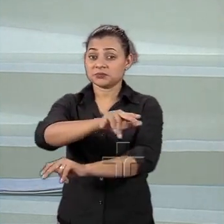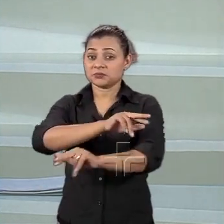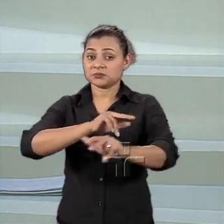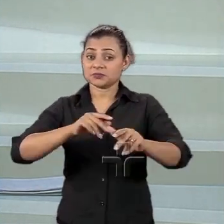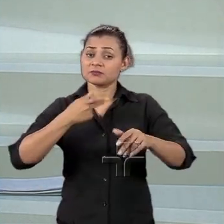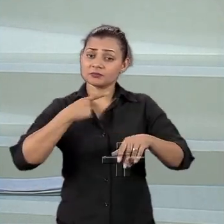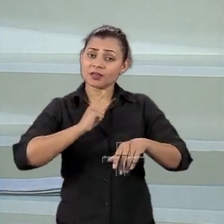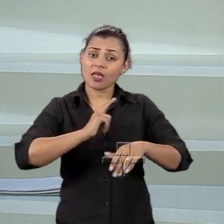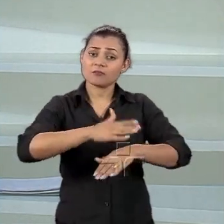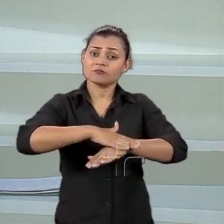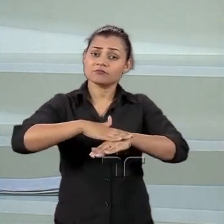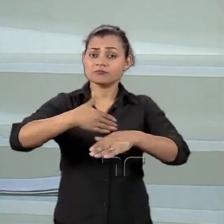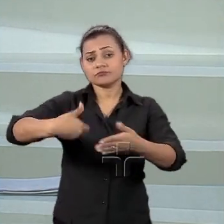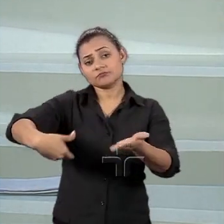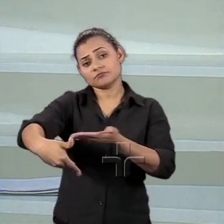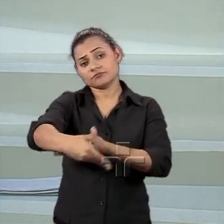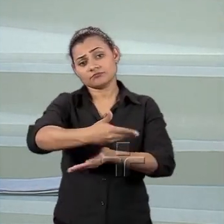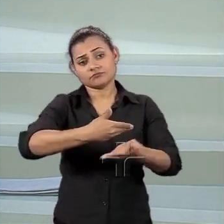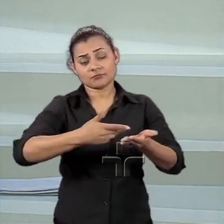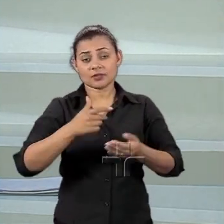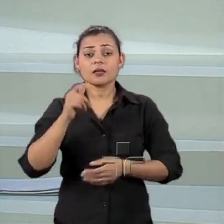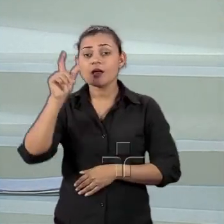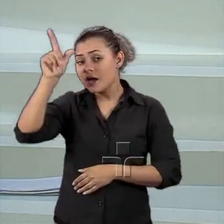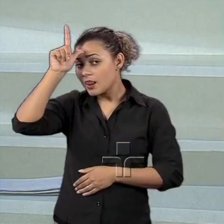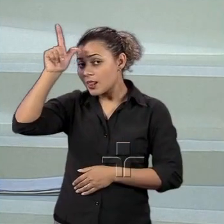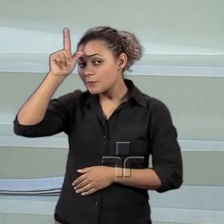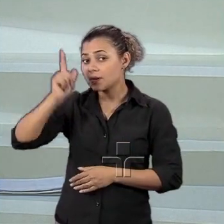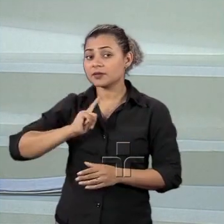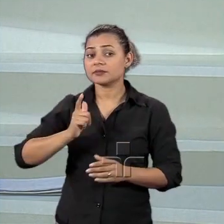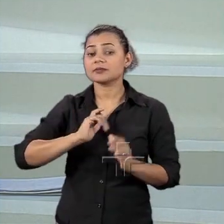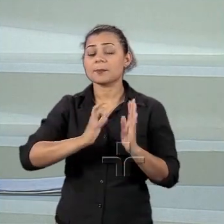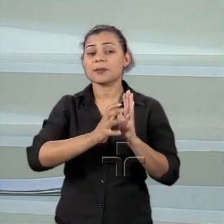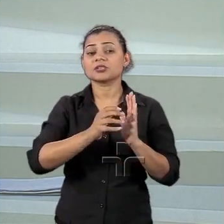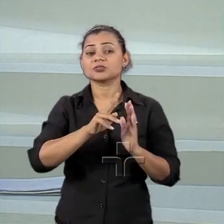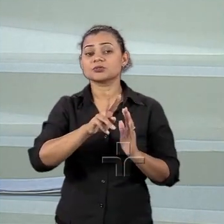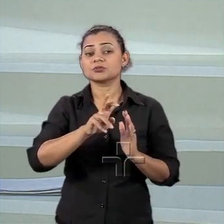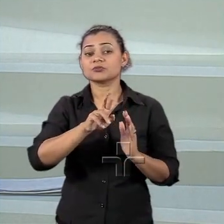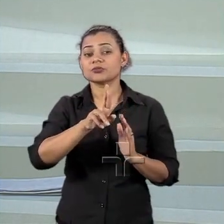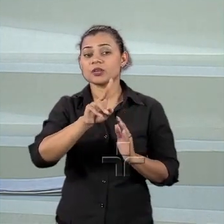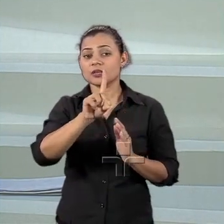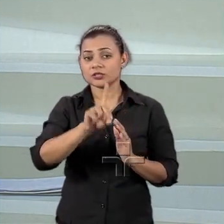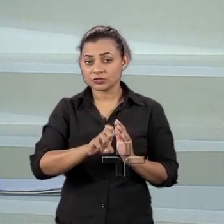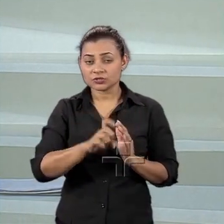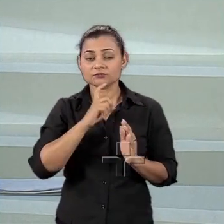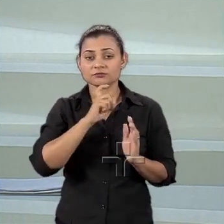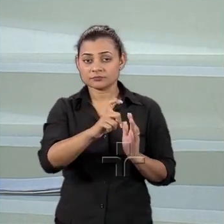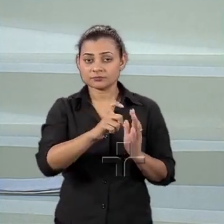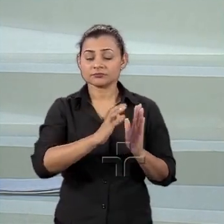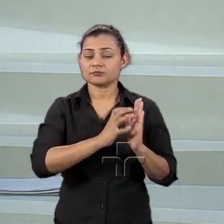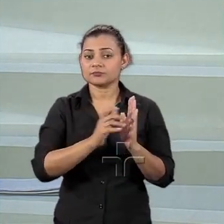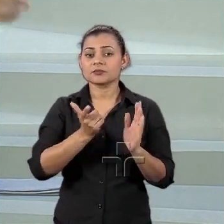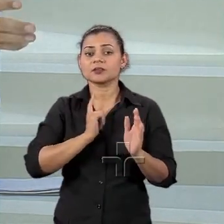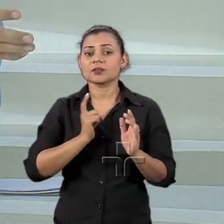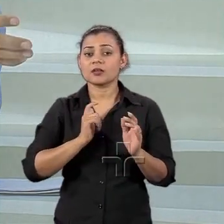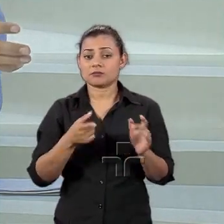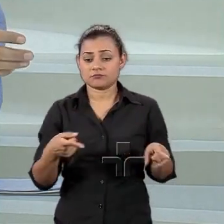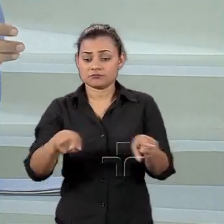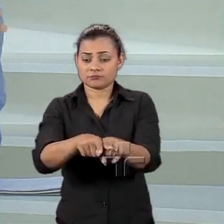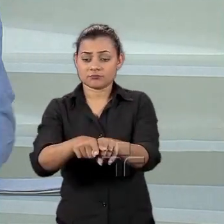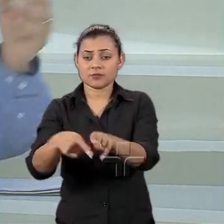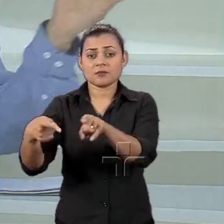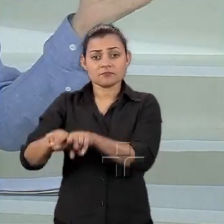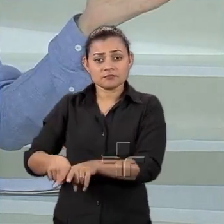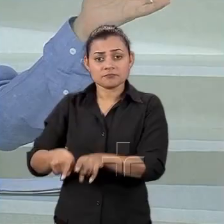diálogo, é a coisa mais normal. Na Alemanha, o Partido Verde, por exemplo, já compôs com o governo da social-democracia, depois compôs com o governo